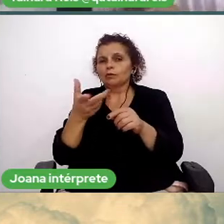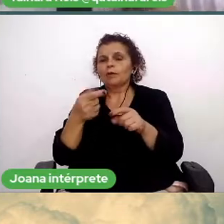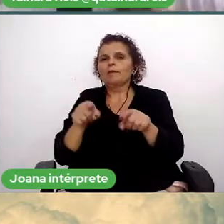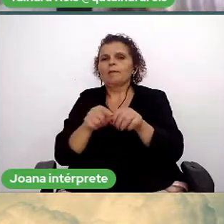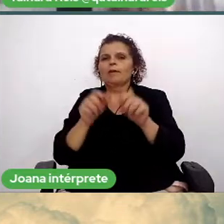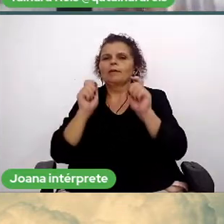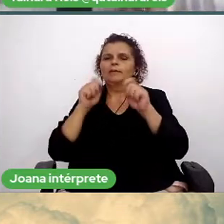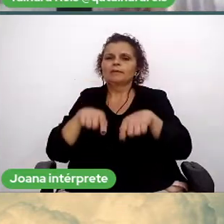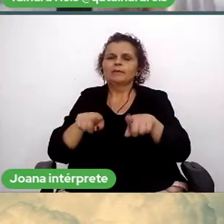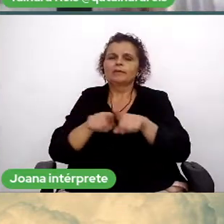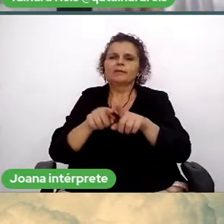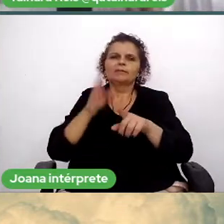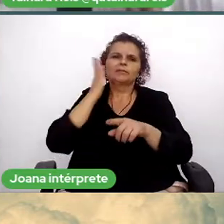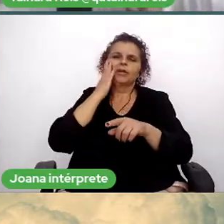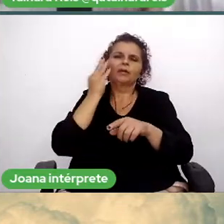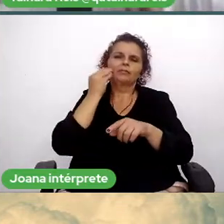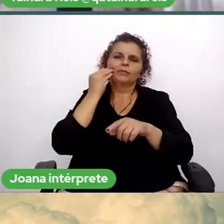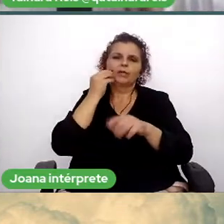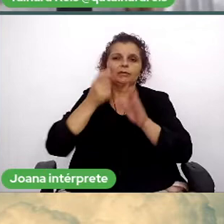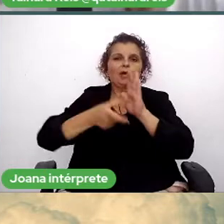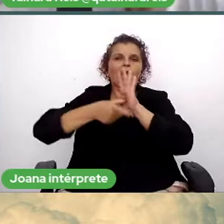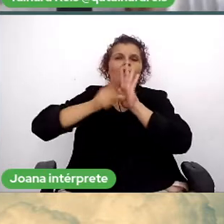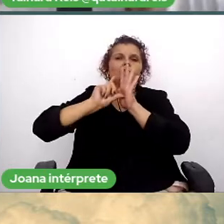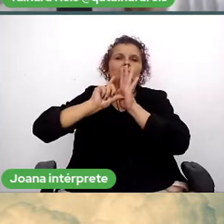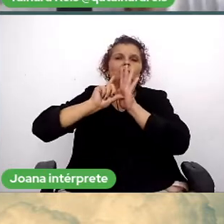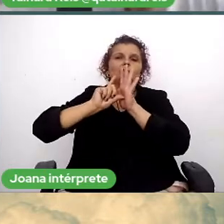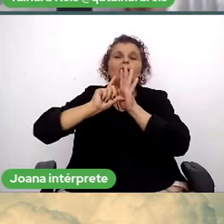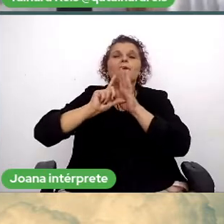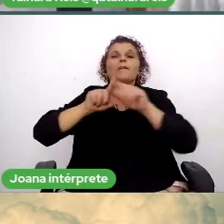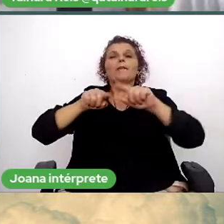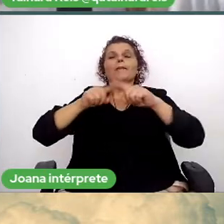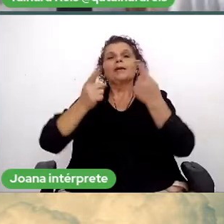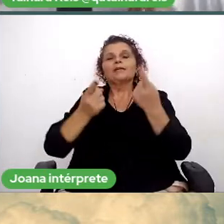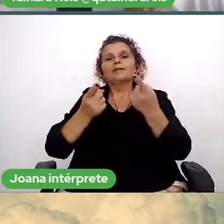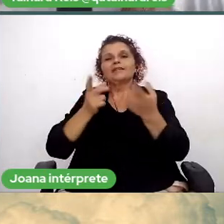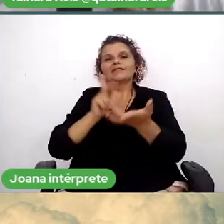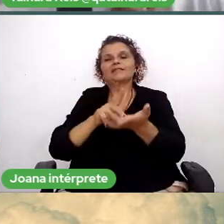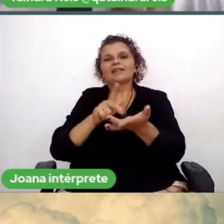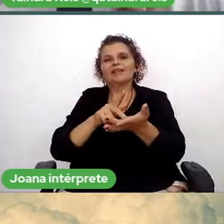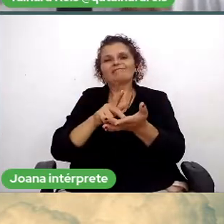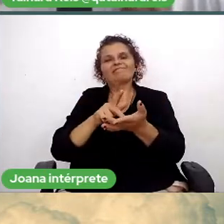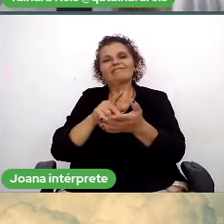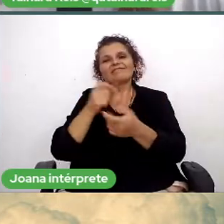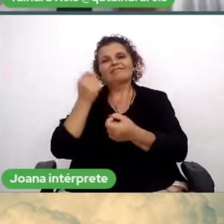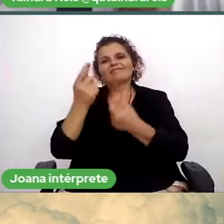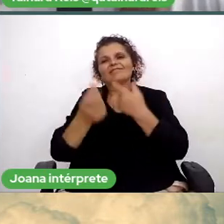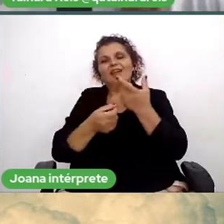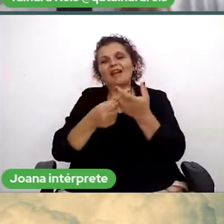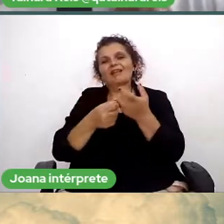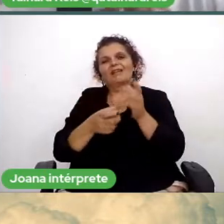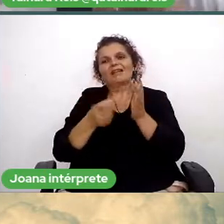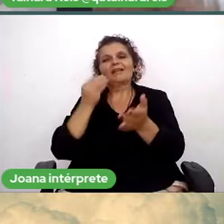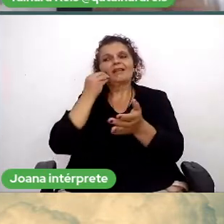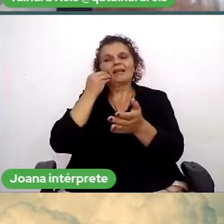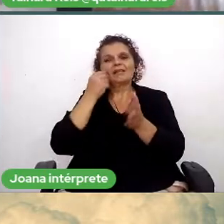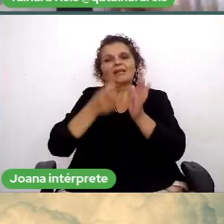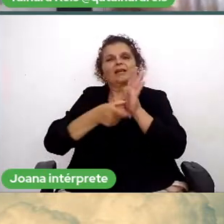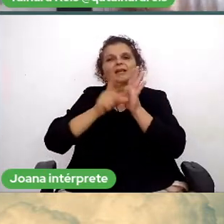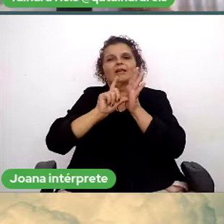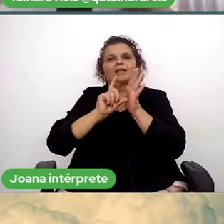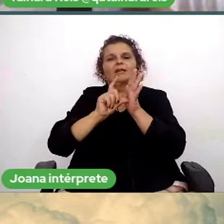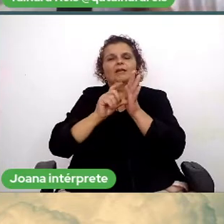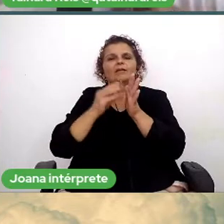então, eu já testo cedo, né? Mas a verdade é que não necessariamente você testa cedo. Eu sei que na maioria das